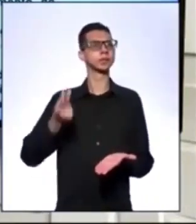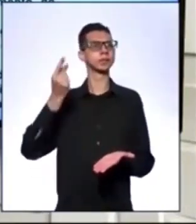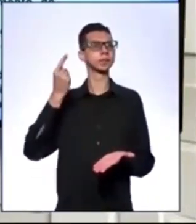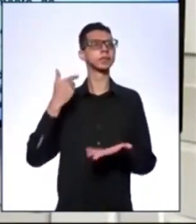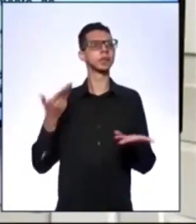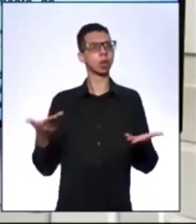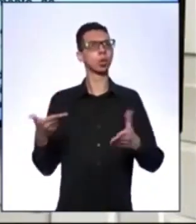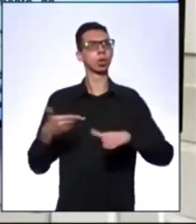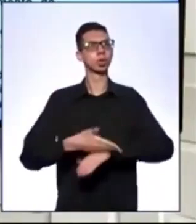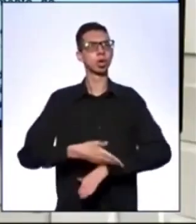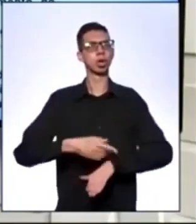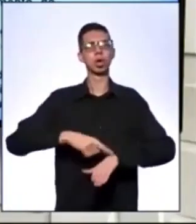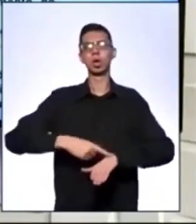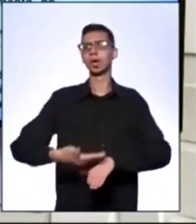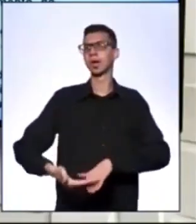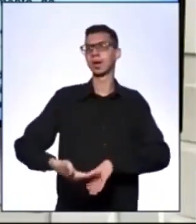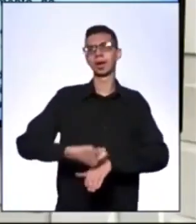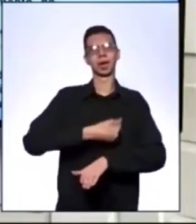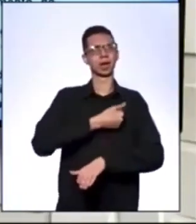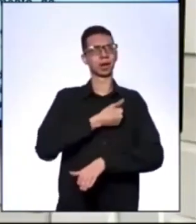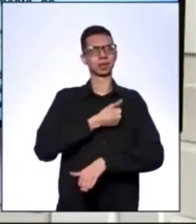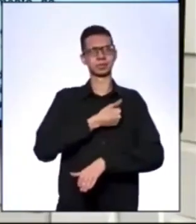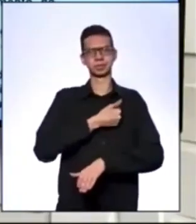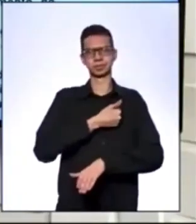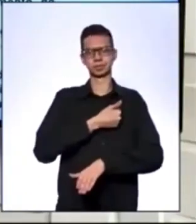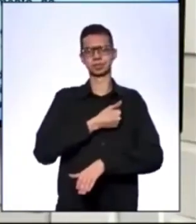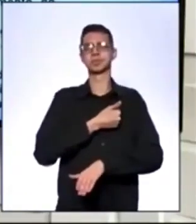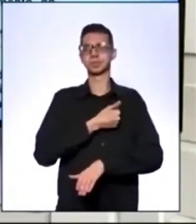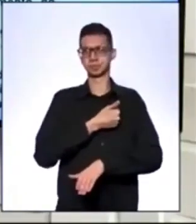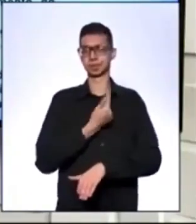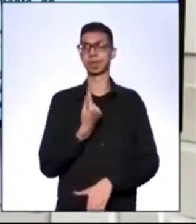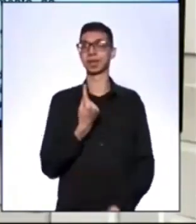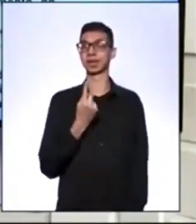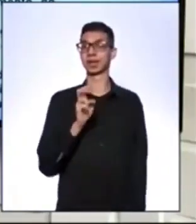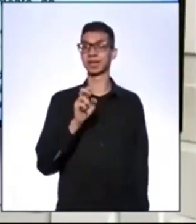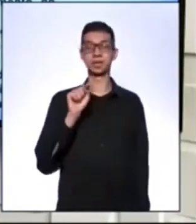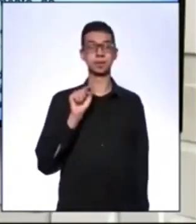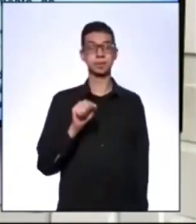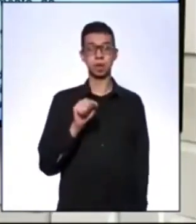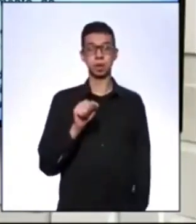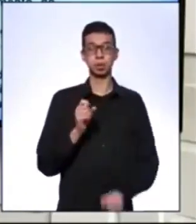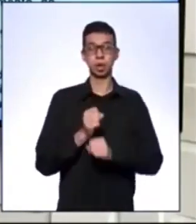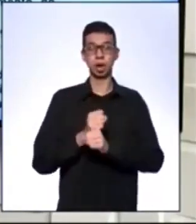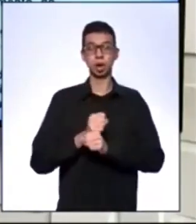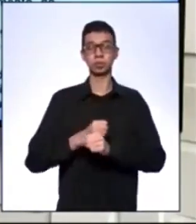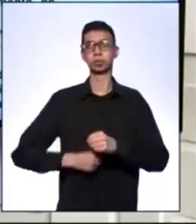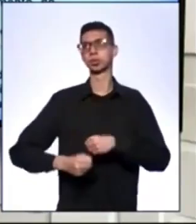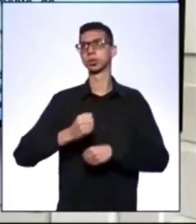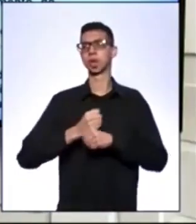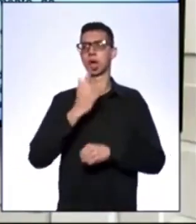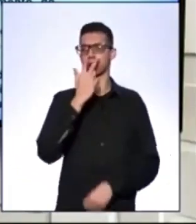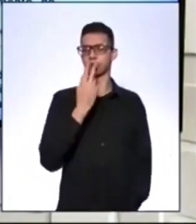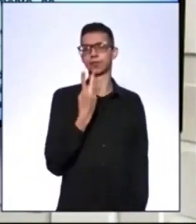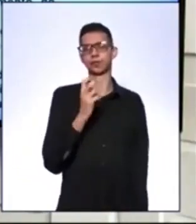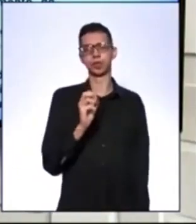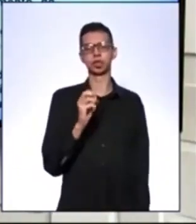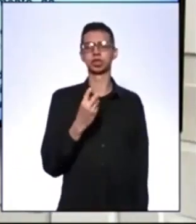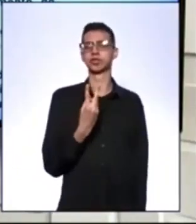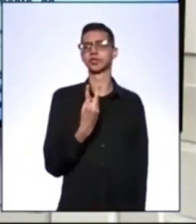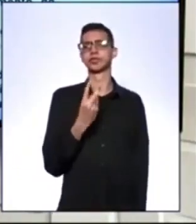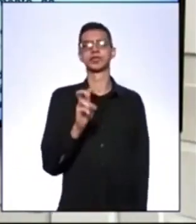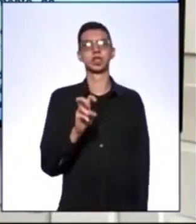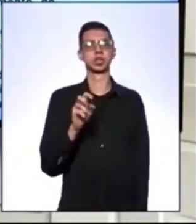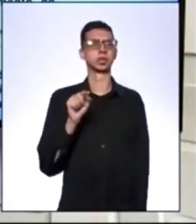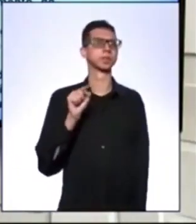muito antes de 15, muito depois, antes de 15 mil anos atrás, talvez 20, 25. Pois